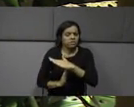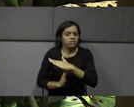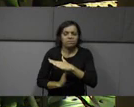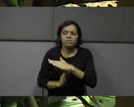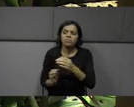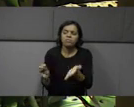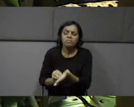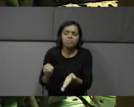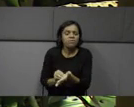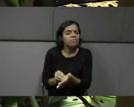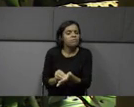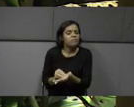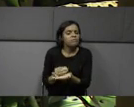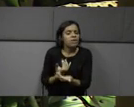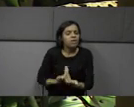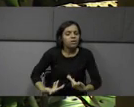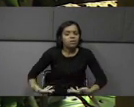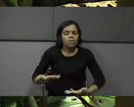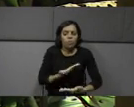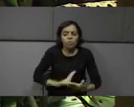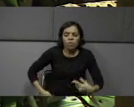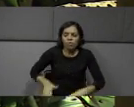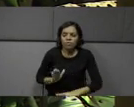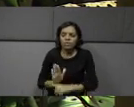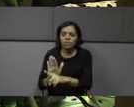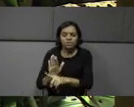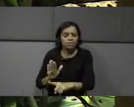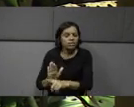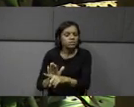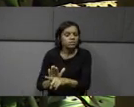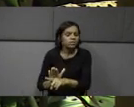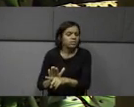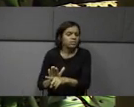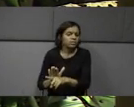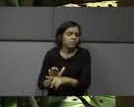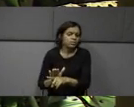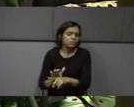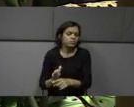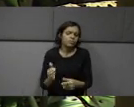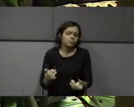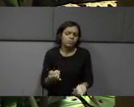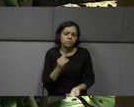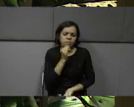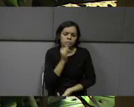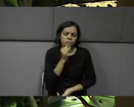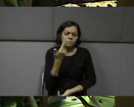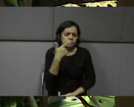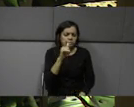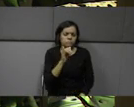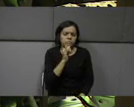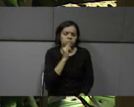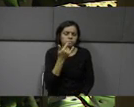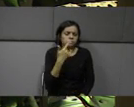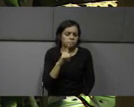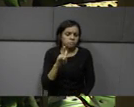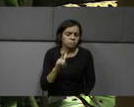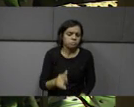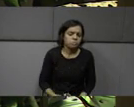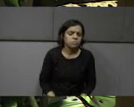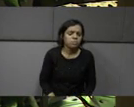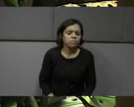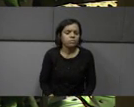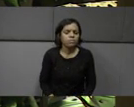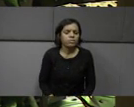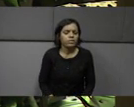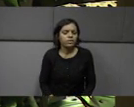público-privadas no seu entorno é é um outro exemplo que eu acho sempre muito bom a gente